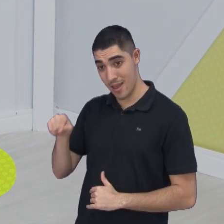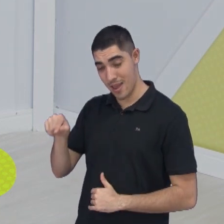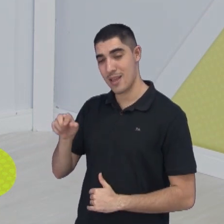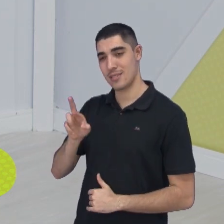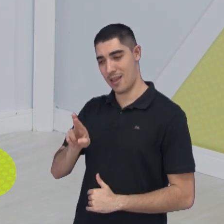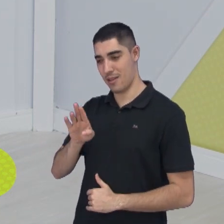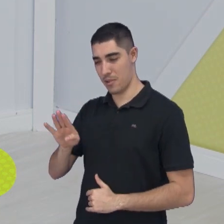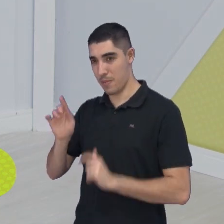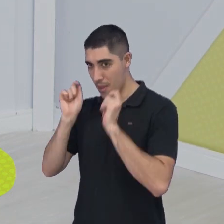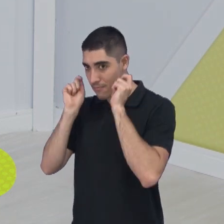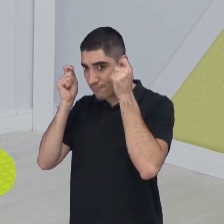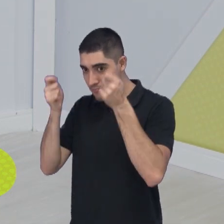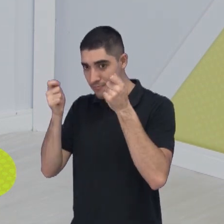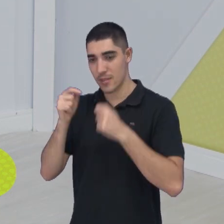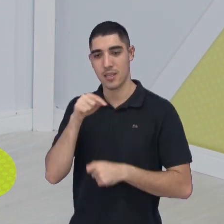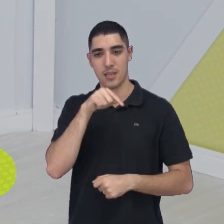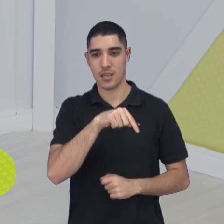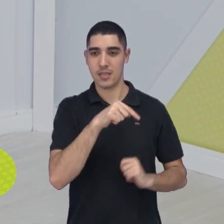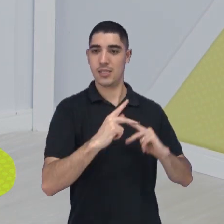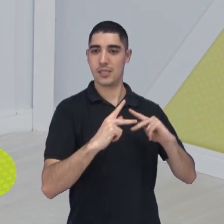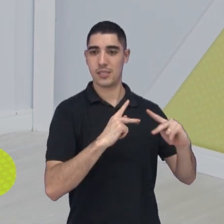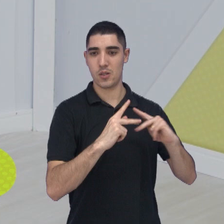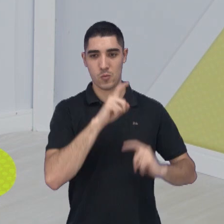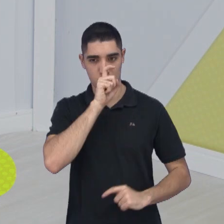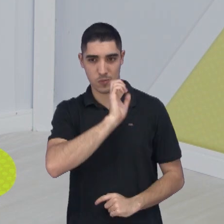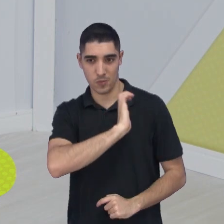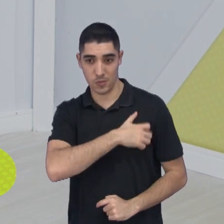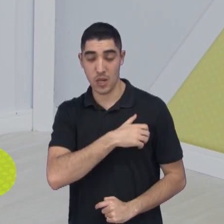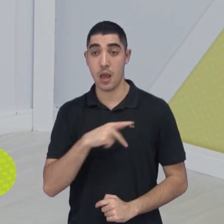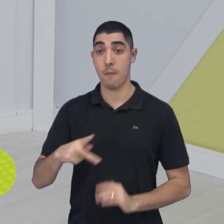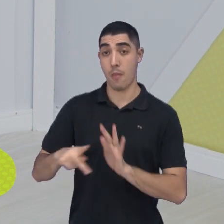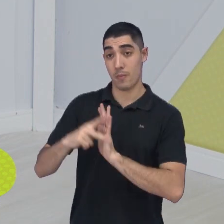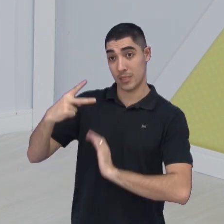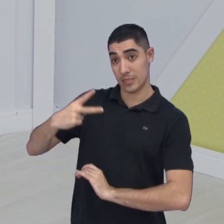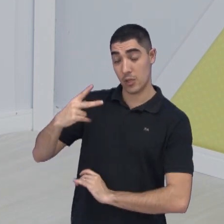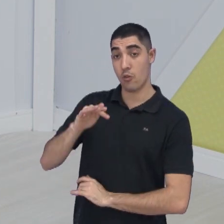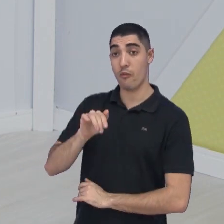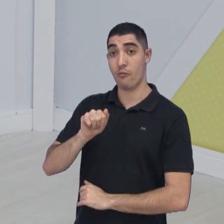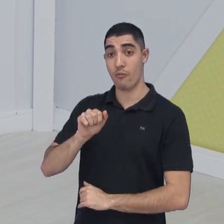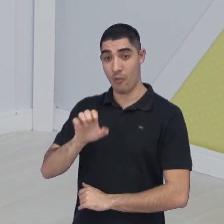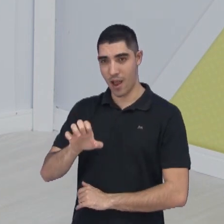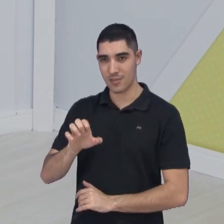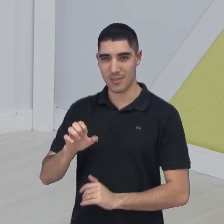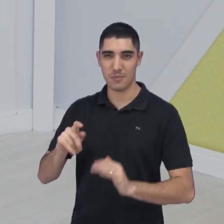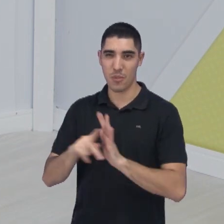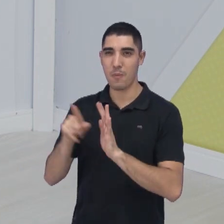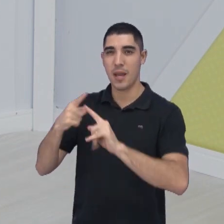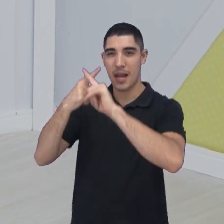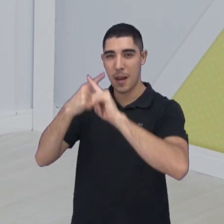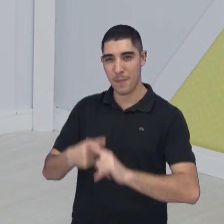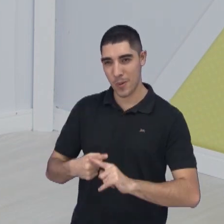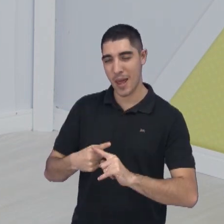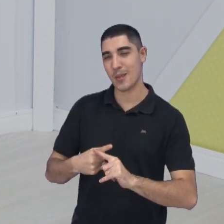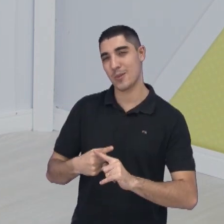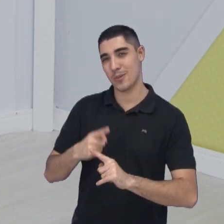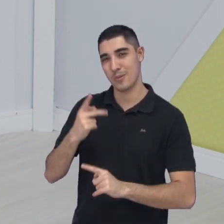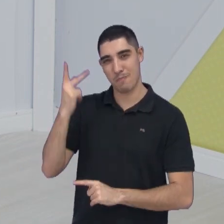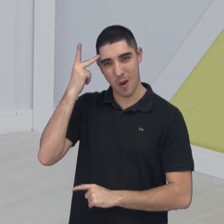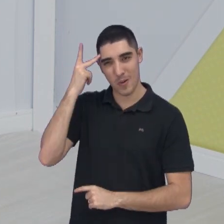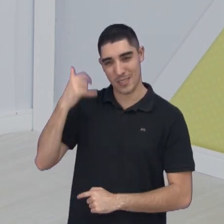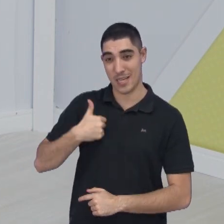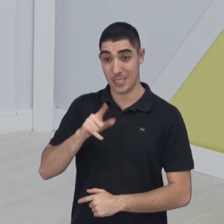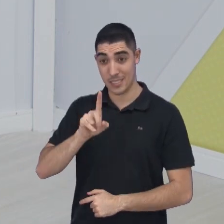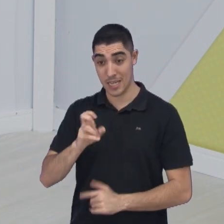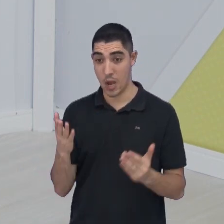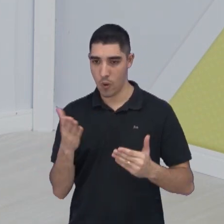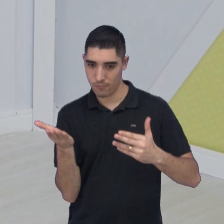São José. Repito, segunda rodada da terceira fase do Campeonato Paulista Sub-15 Tá certo, Vieira Júnior? A gente vai para o primeiro intervalo do dia. Não sai